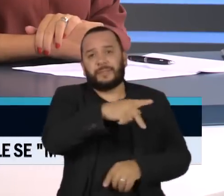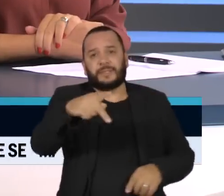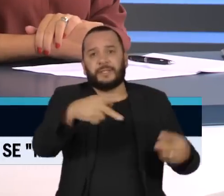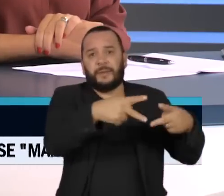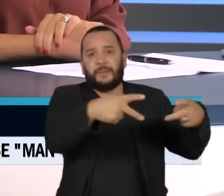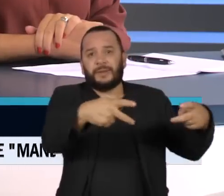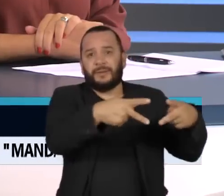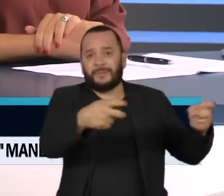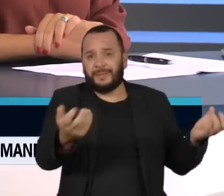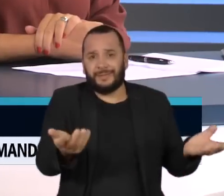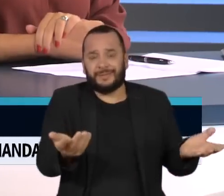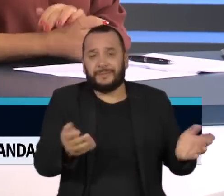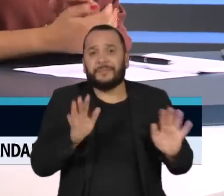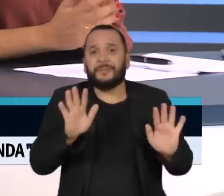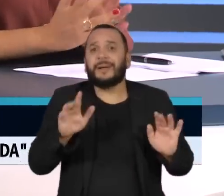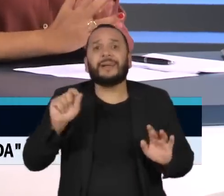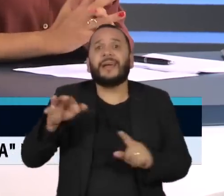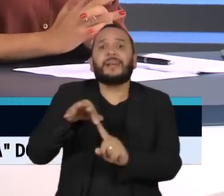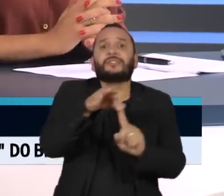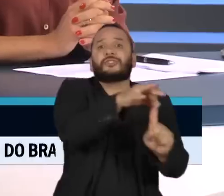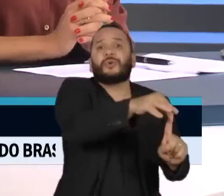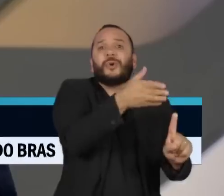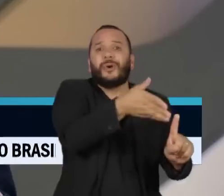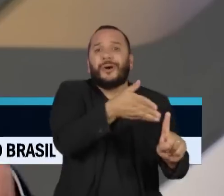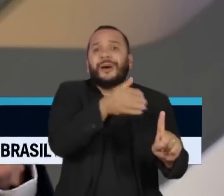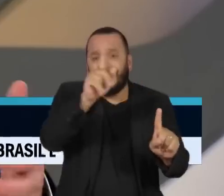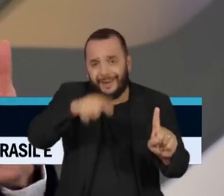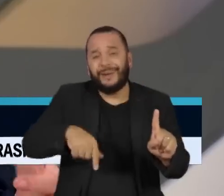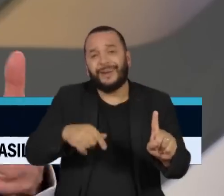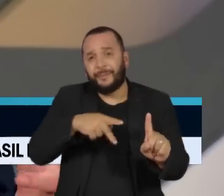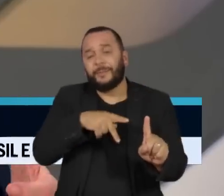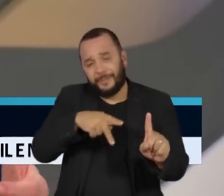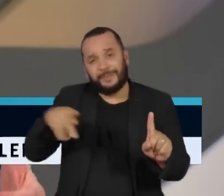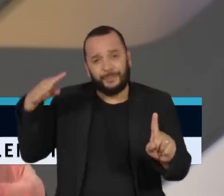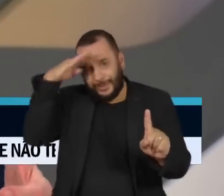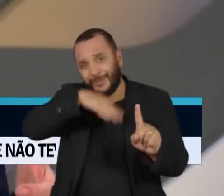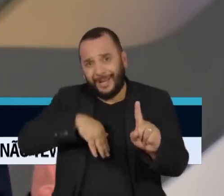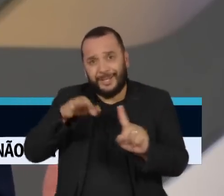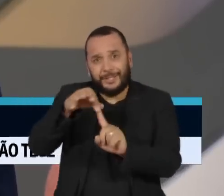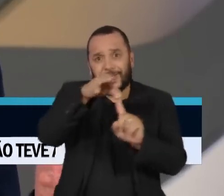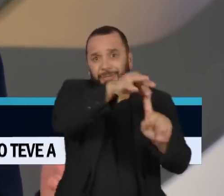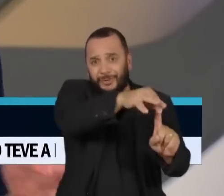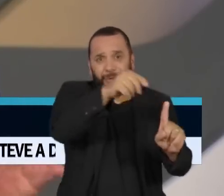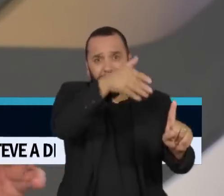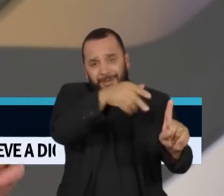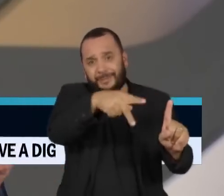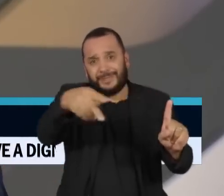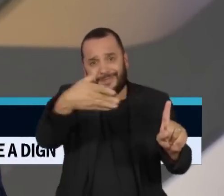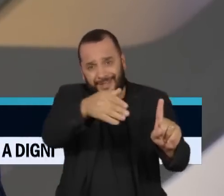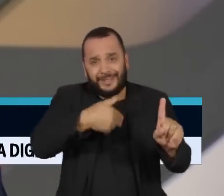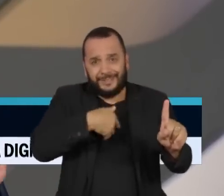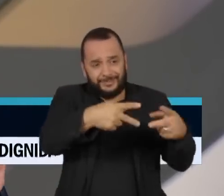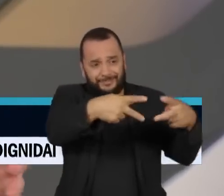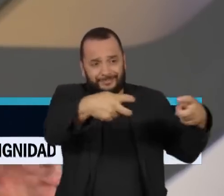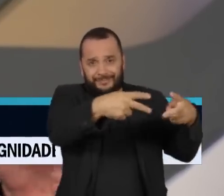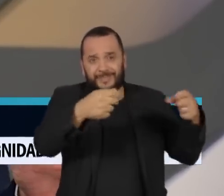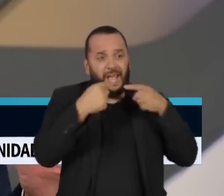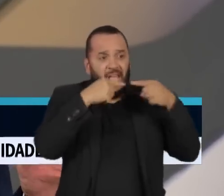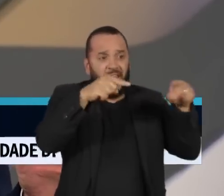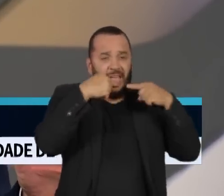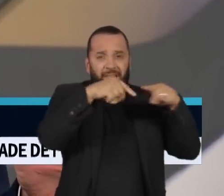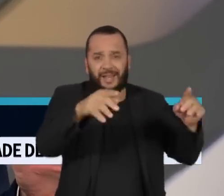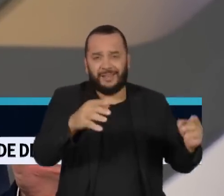se a Petrobras não fosse responsabilidade da União, o acionista majoritário da Petrobras é a União. Então, eu não